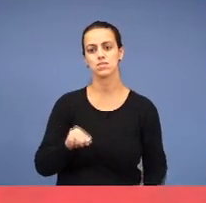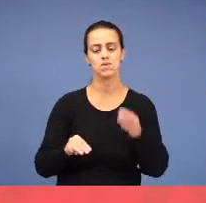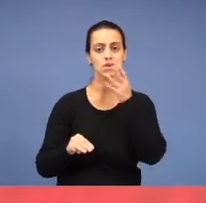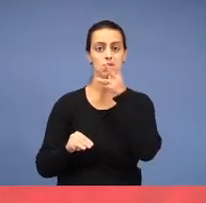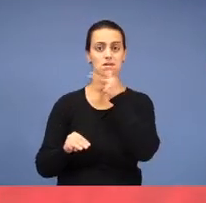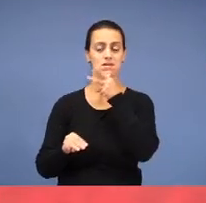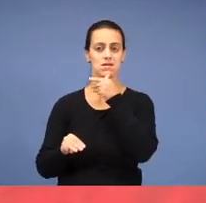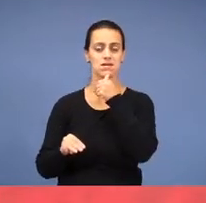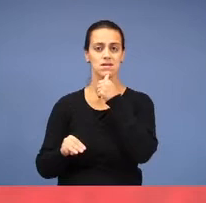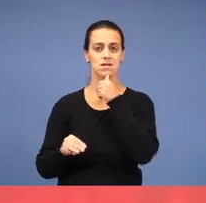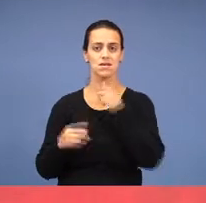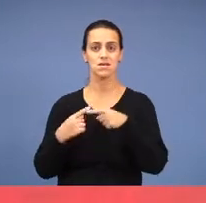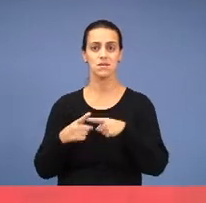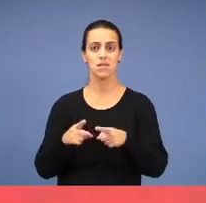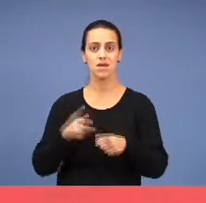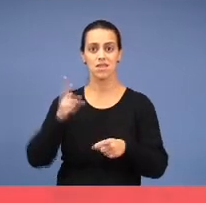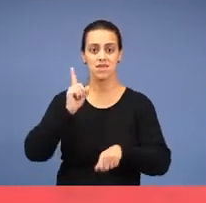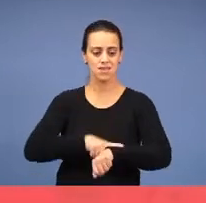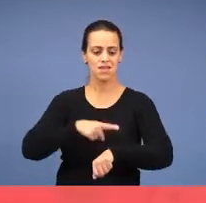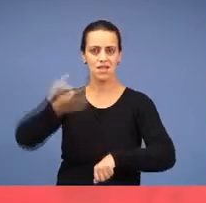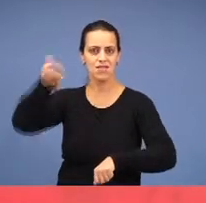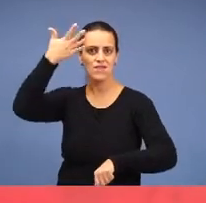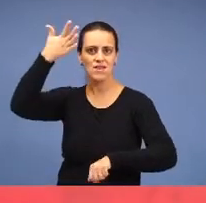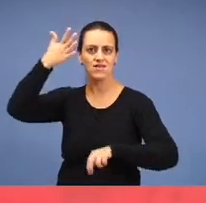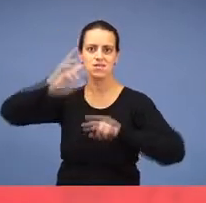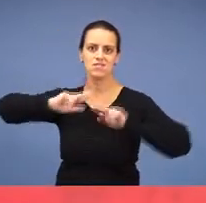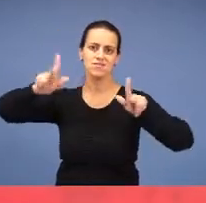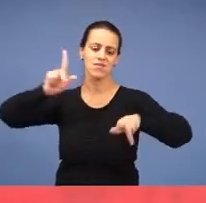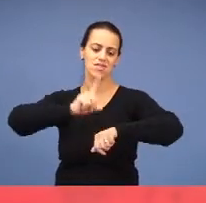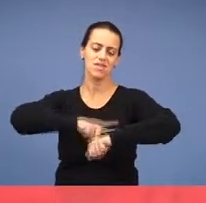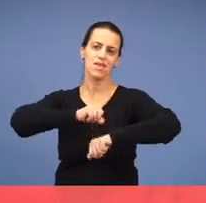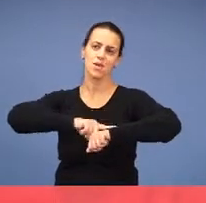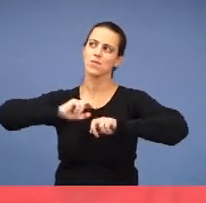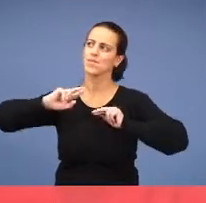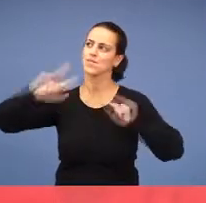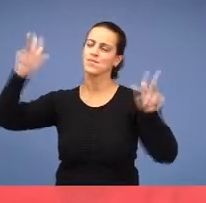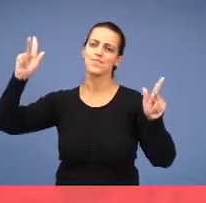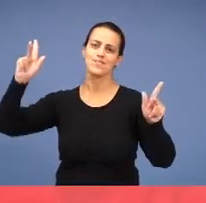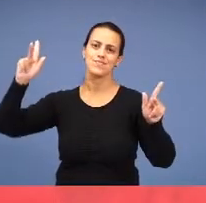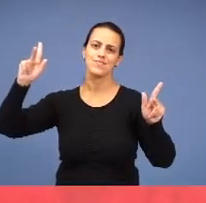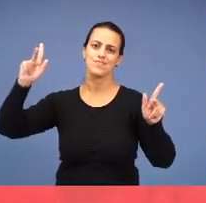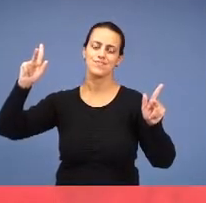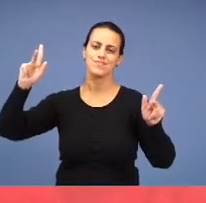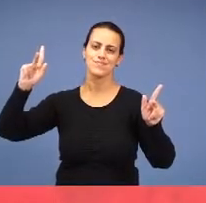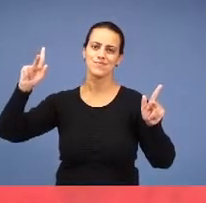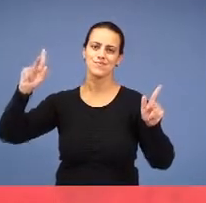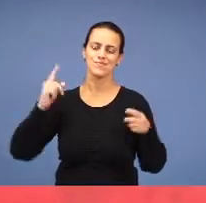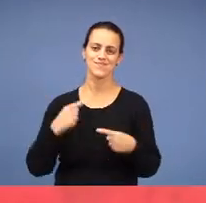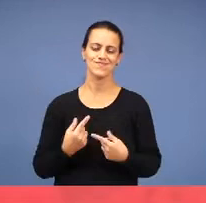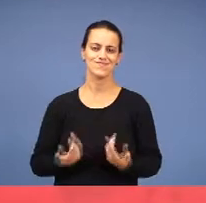quê? Porque o tempo que veio, que desceu a revelação,